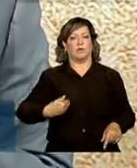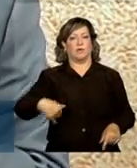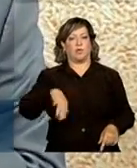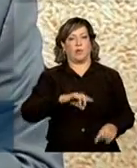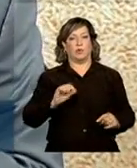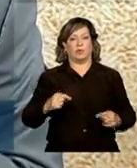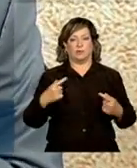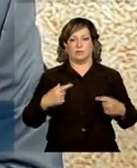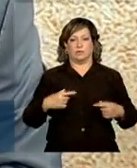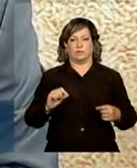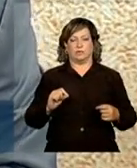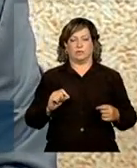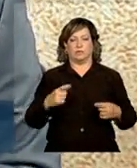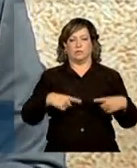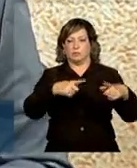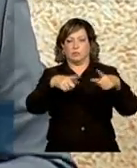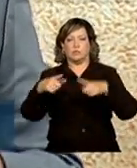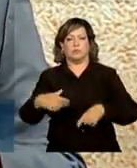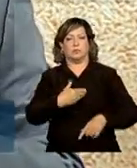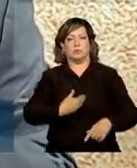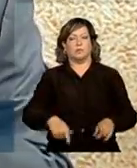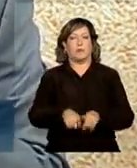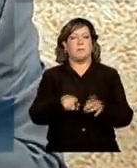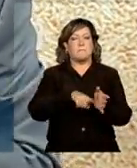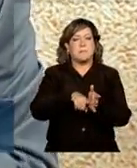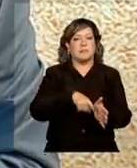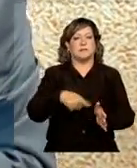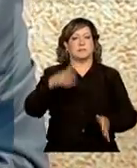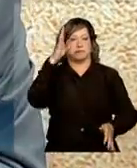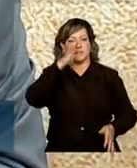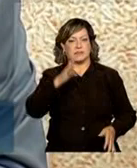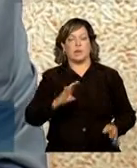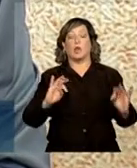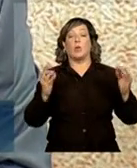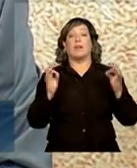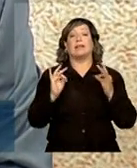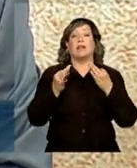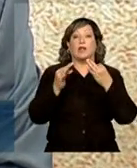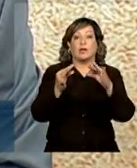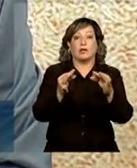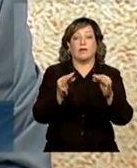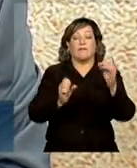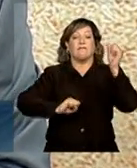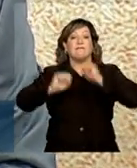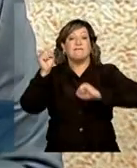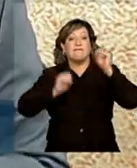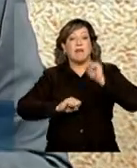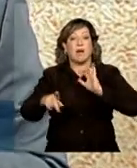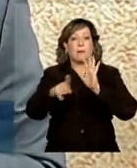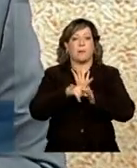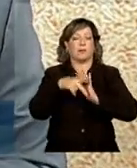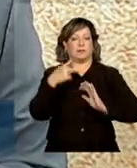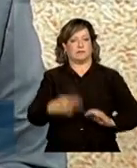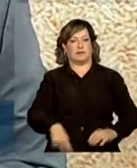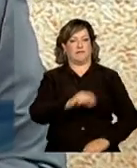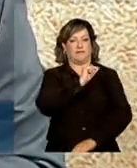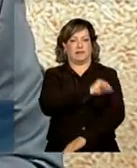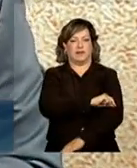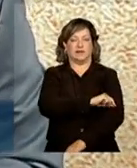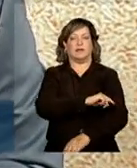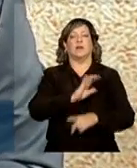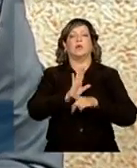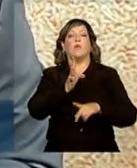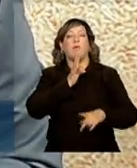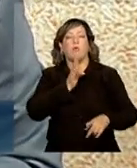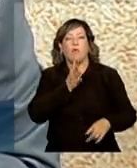públicas os pesquisadores brasileiros de toda a tecnologia de produção nessa vacina isso além de gerar conhecimento